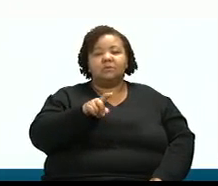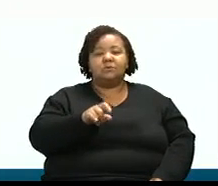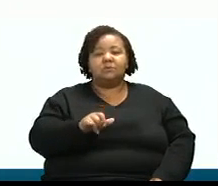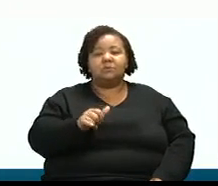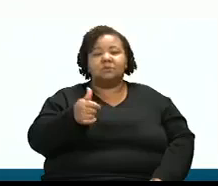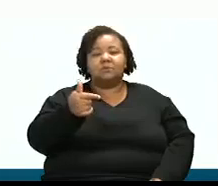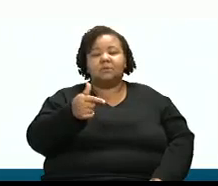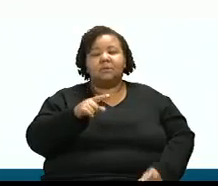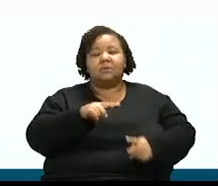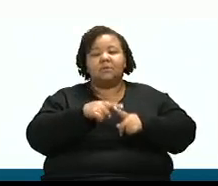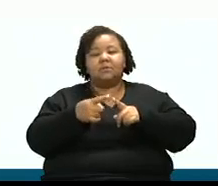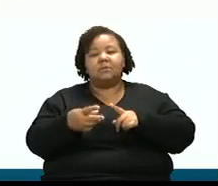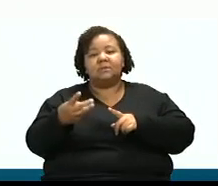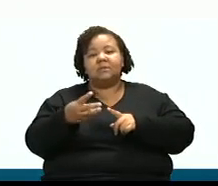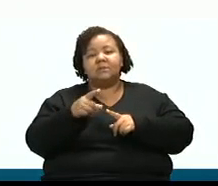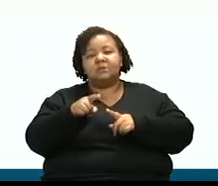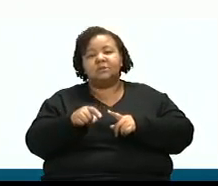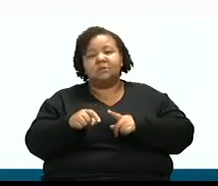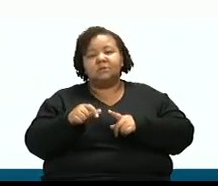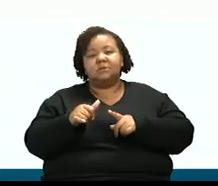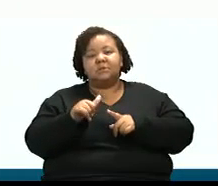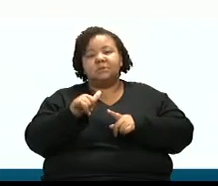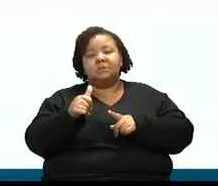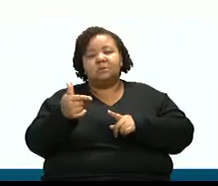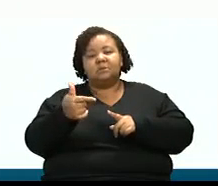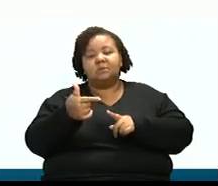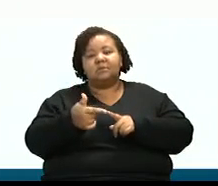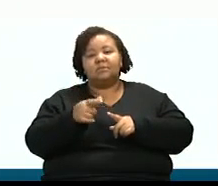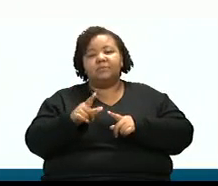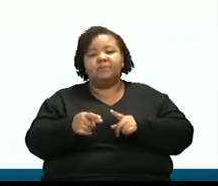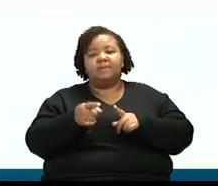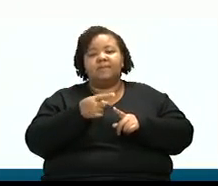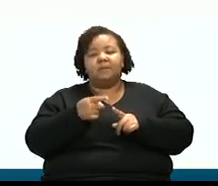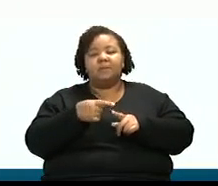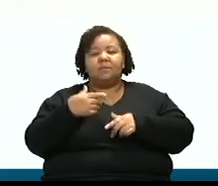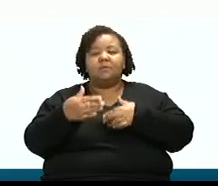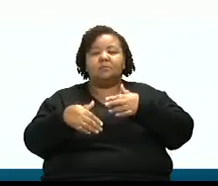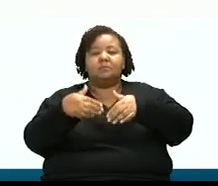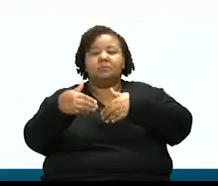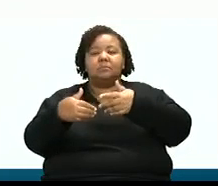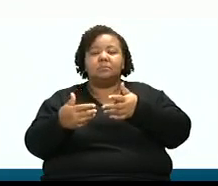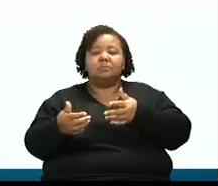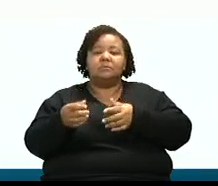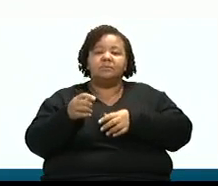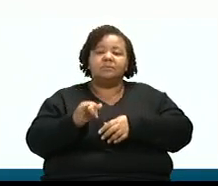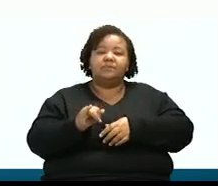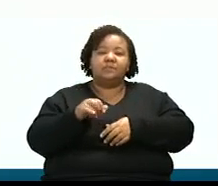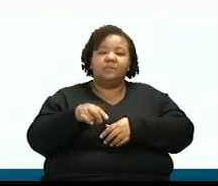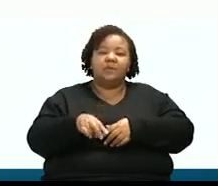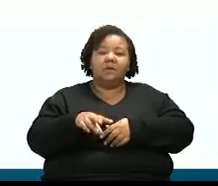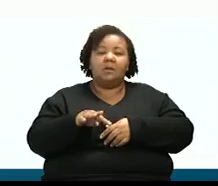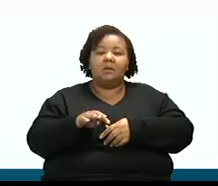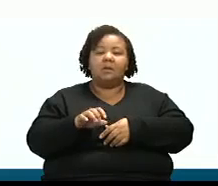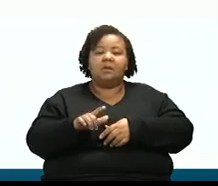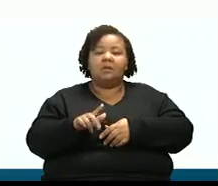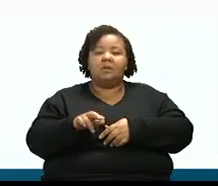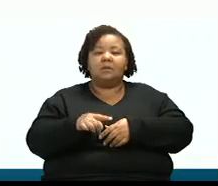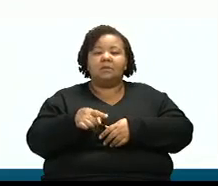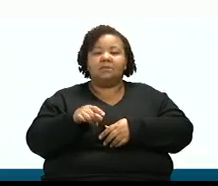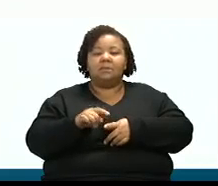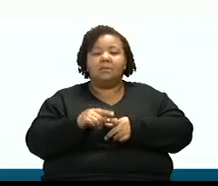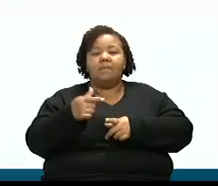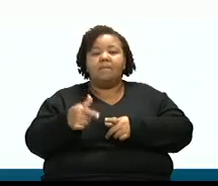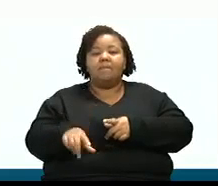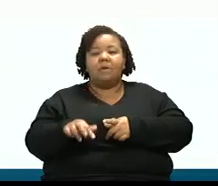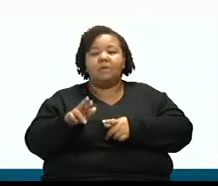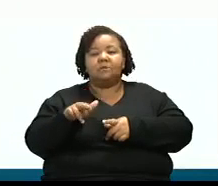mais o 3xy², oriundos do primeiro processo, da integração. Mas nós temos mais a